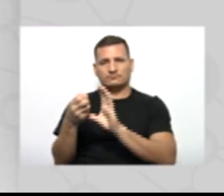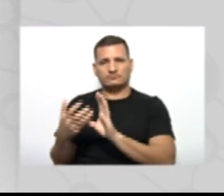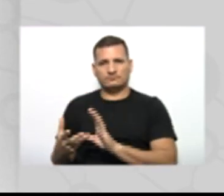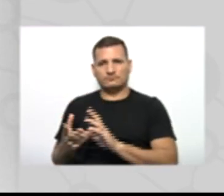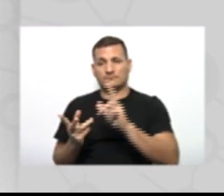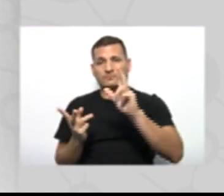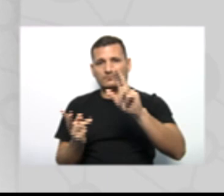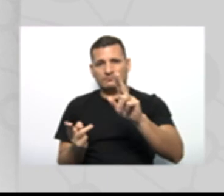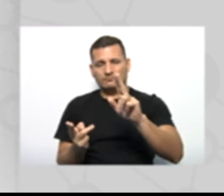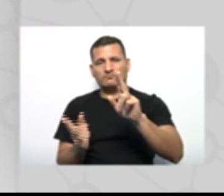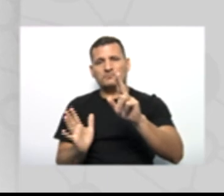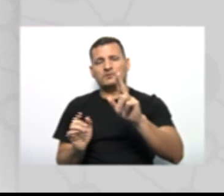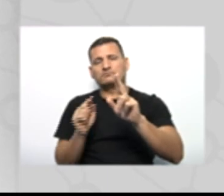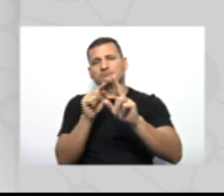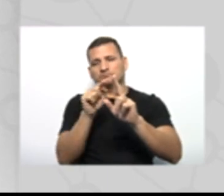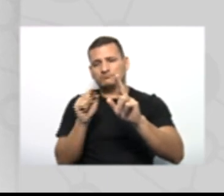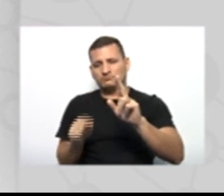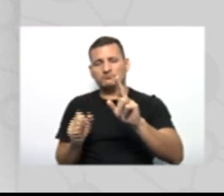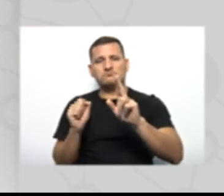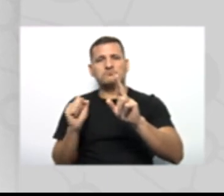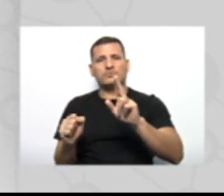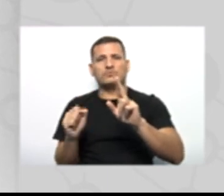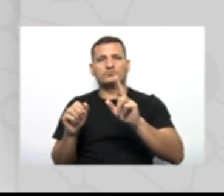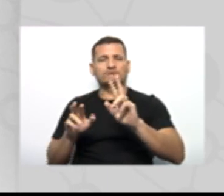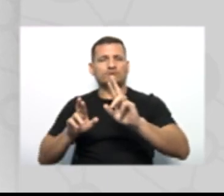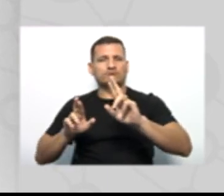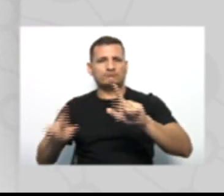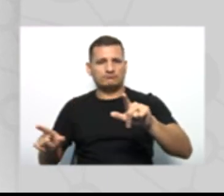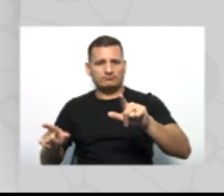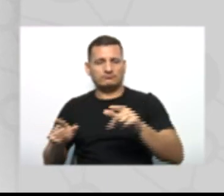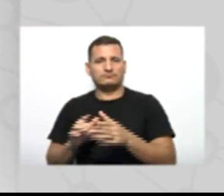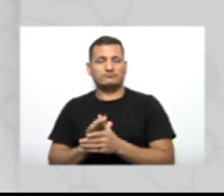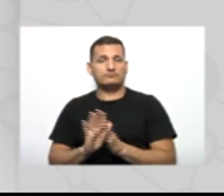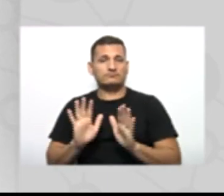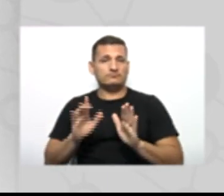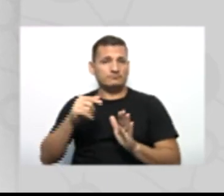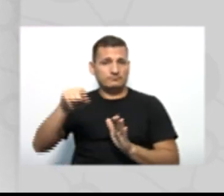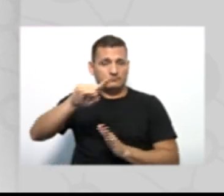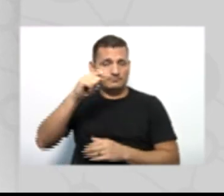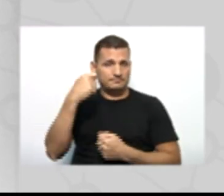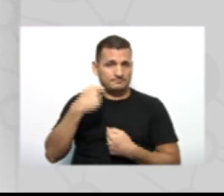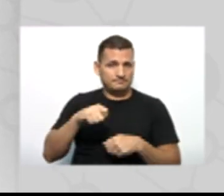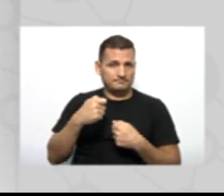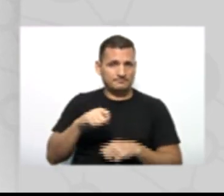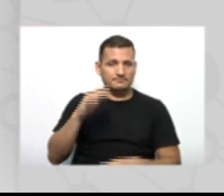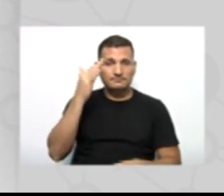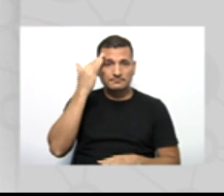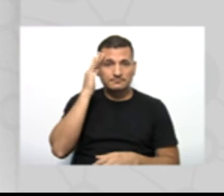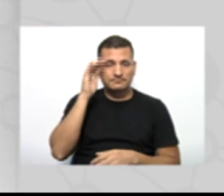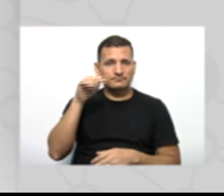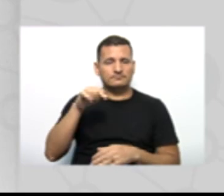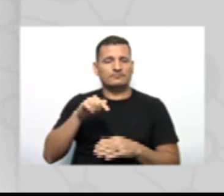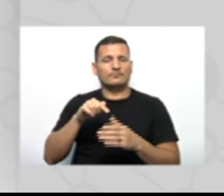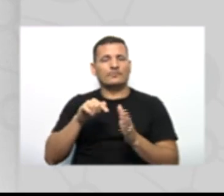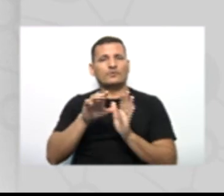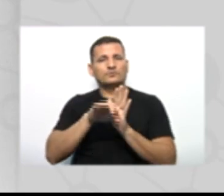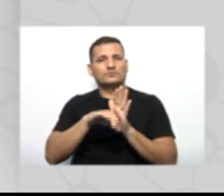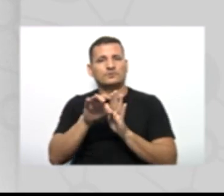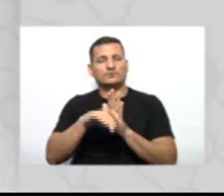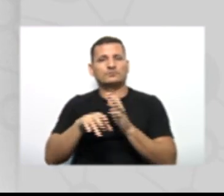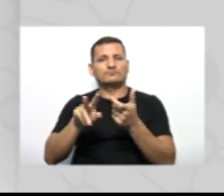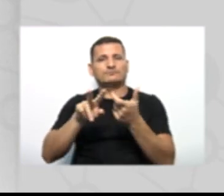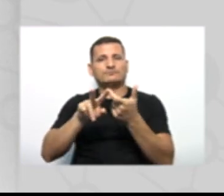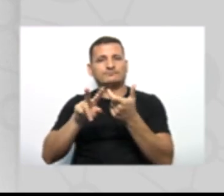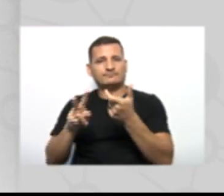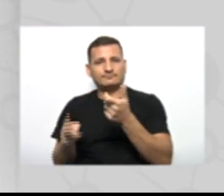eu posso tratar esse atributo de forma diferente. Só que vocês precisam lembrar que esse conceito de polimorfismo